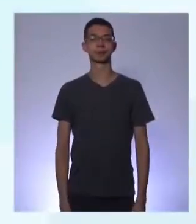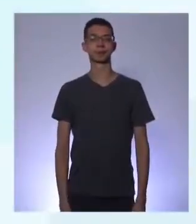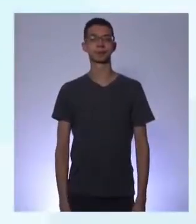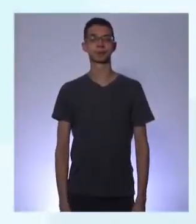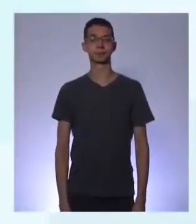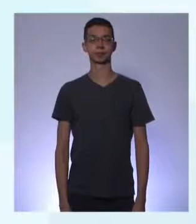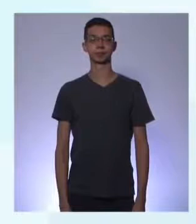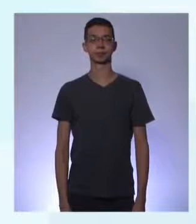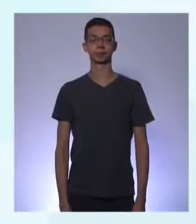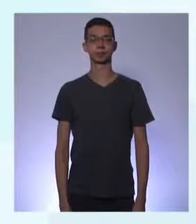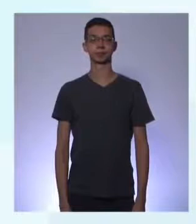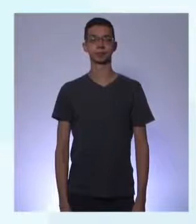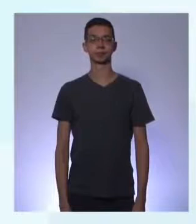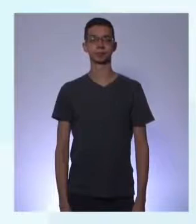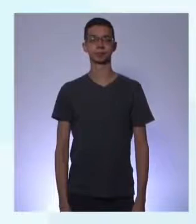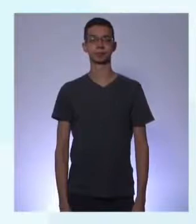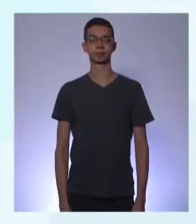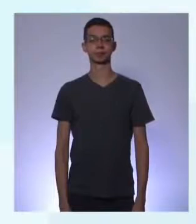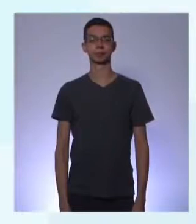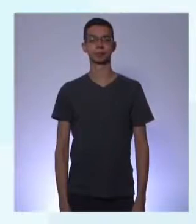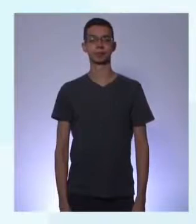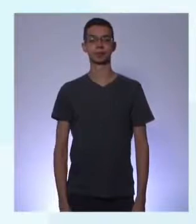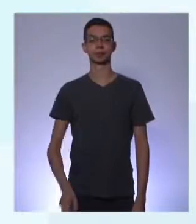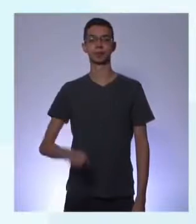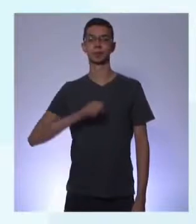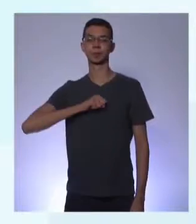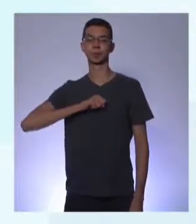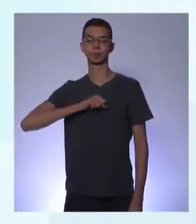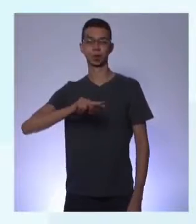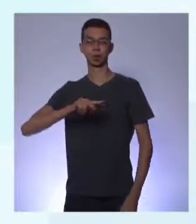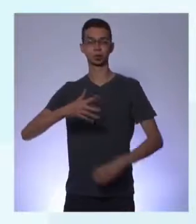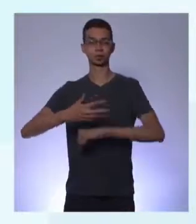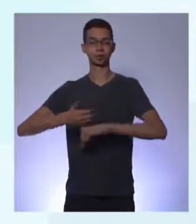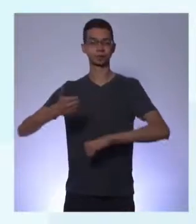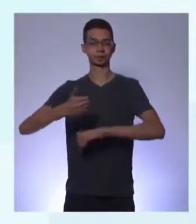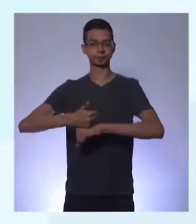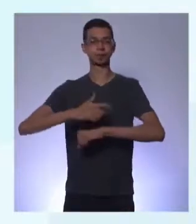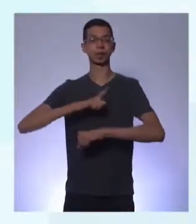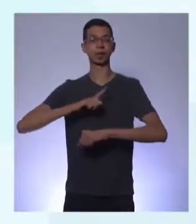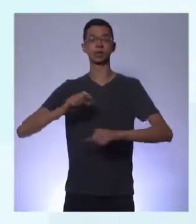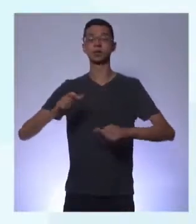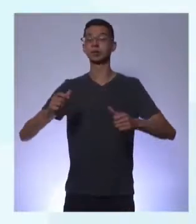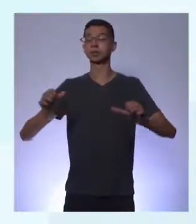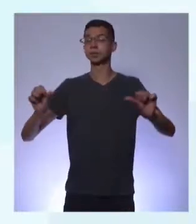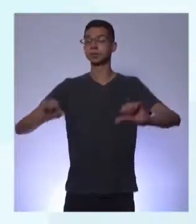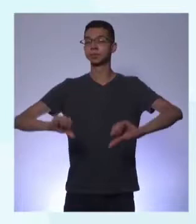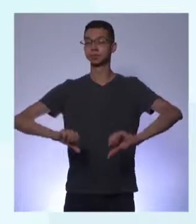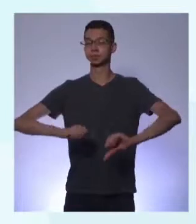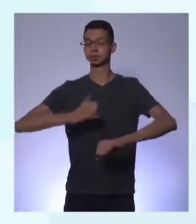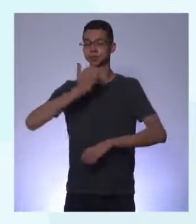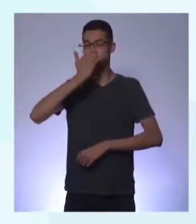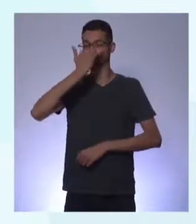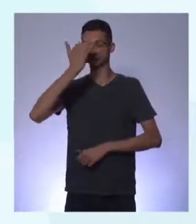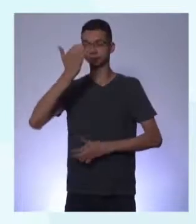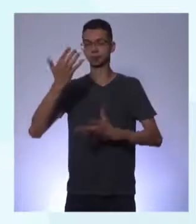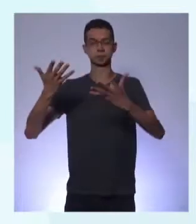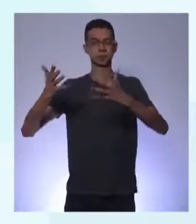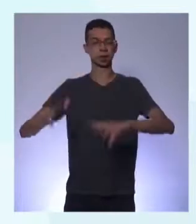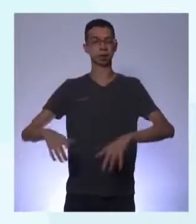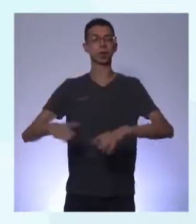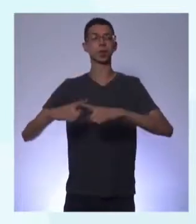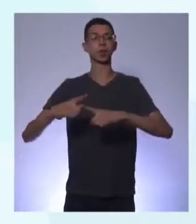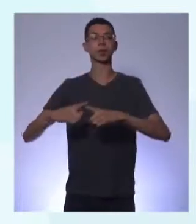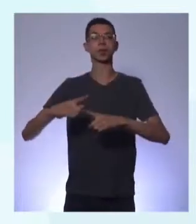Crise do sistema colonial português. Teremos a contradição entre os interesses da